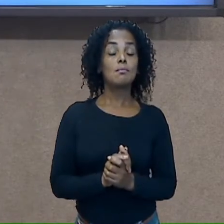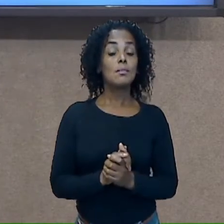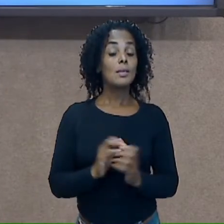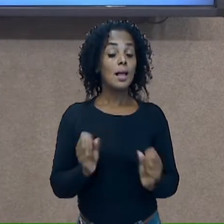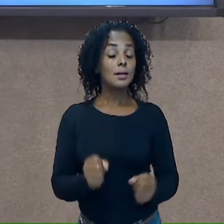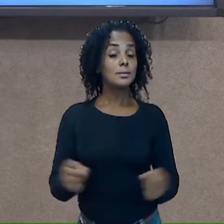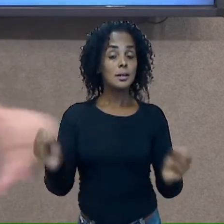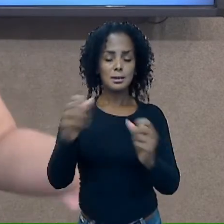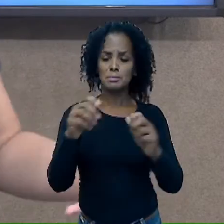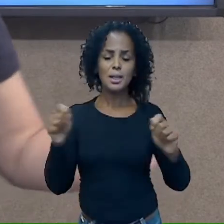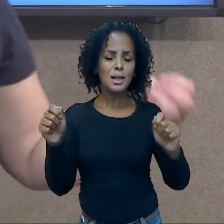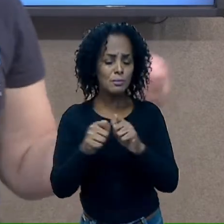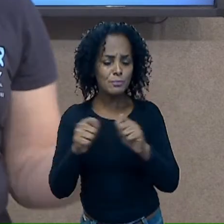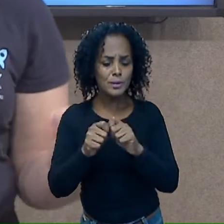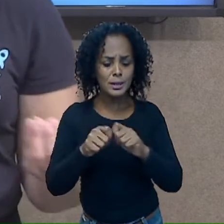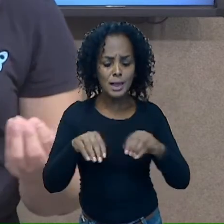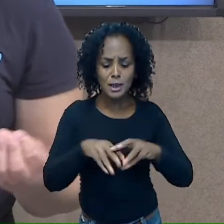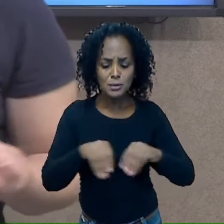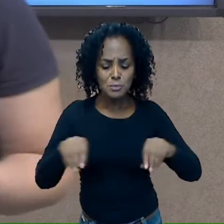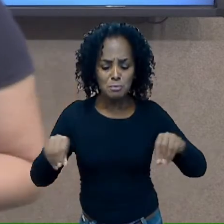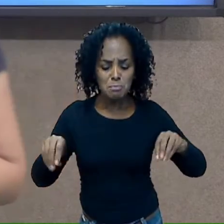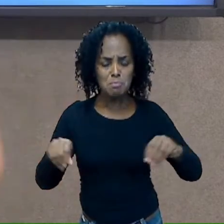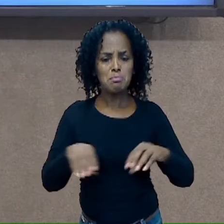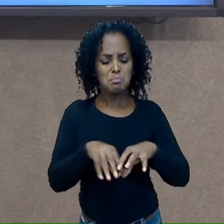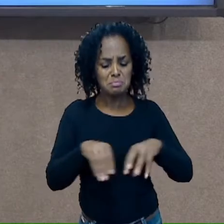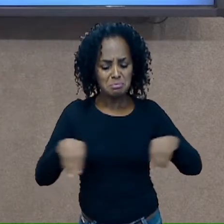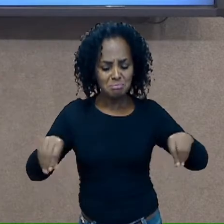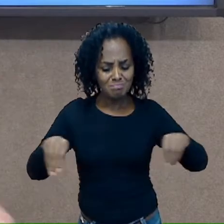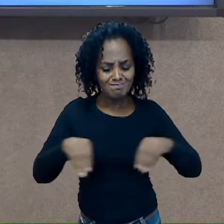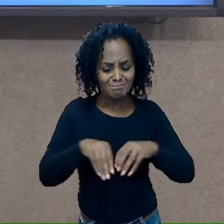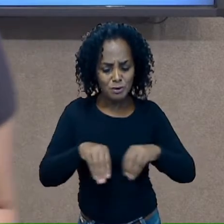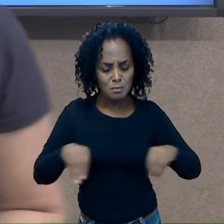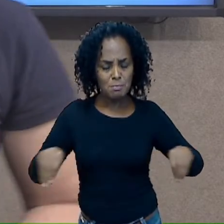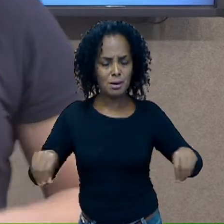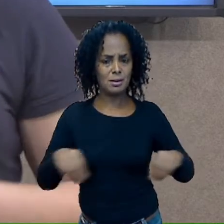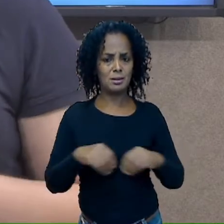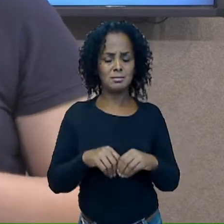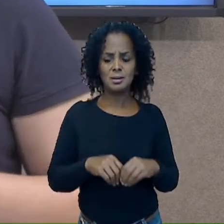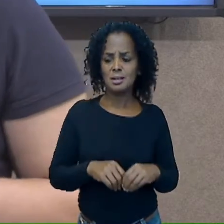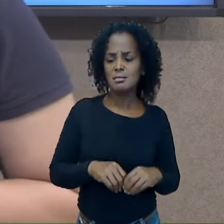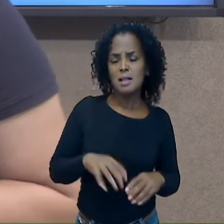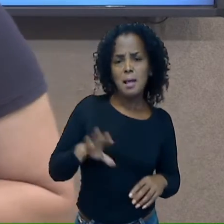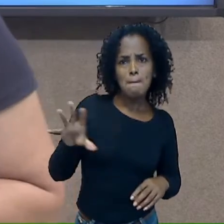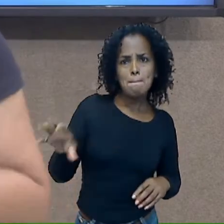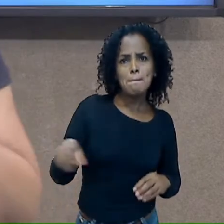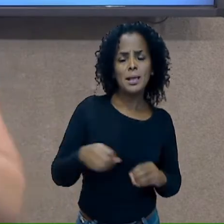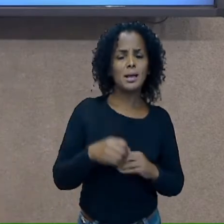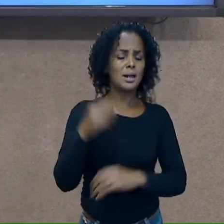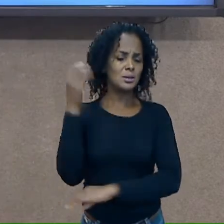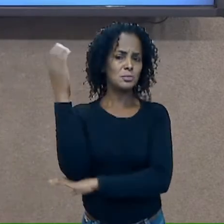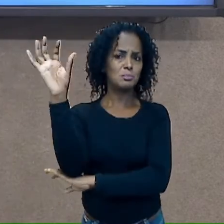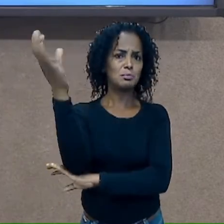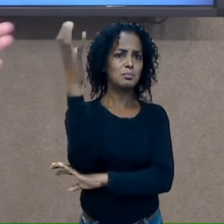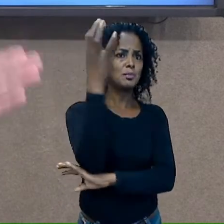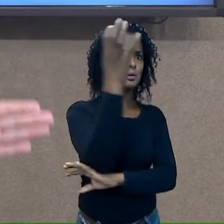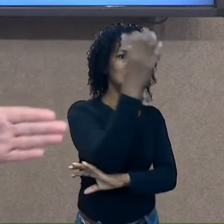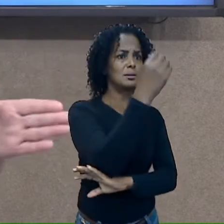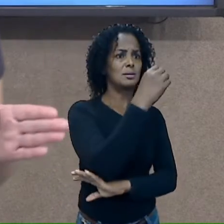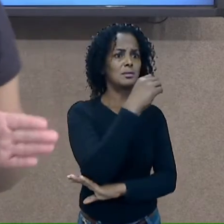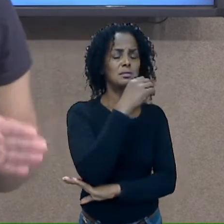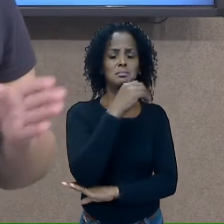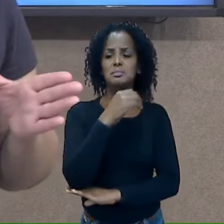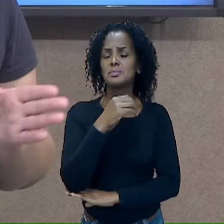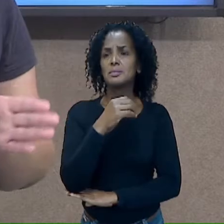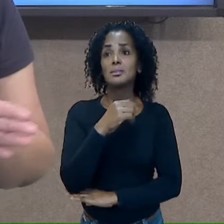barro, né? Da terra, da argila, que eles pegam ali no meio ambiente. Vale ressaltar que o índio pega na